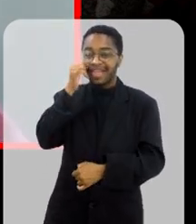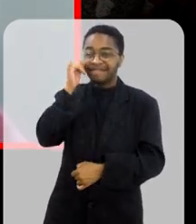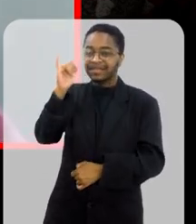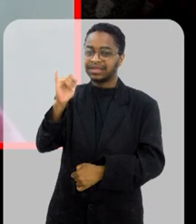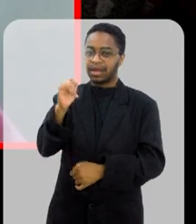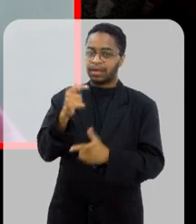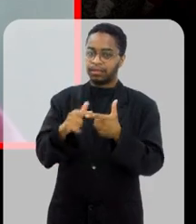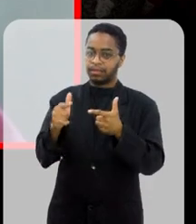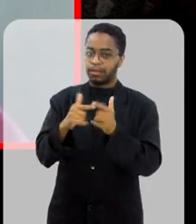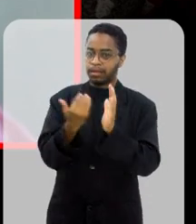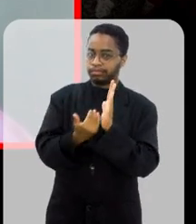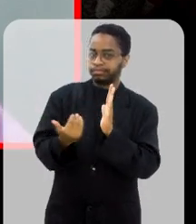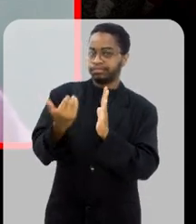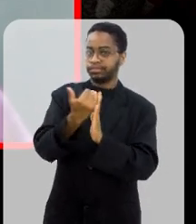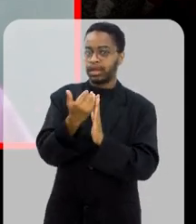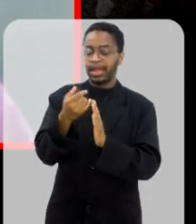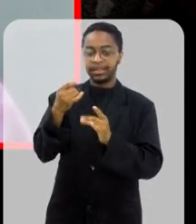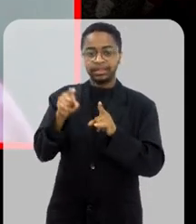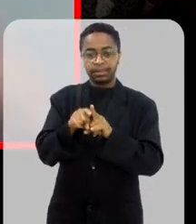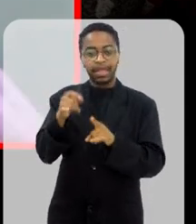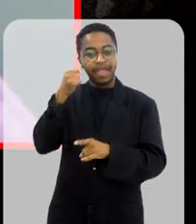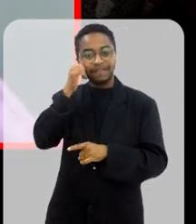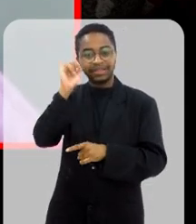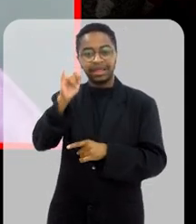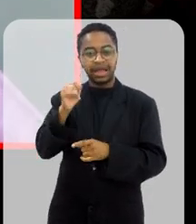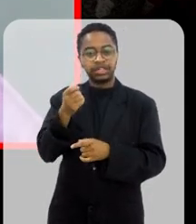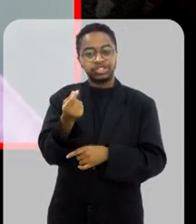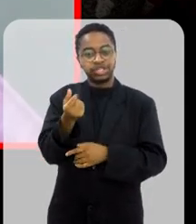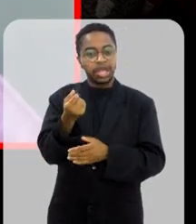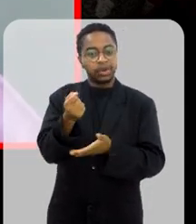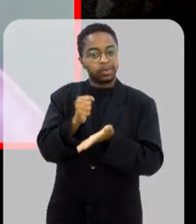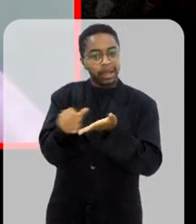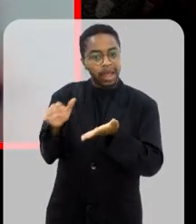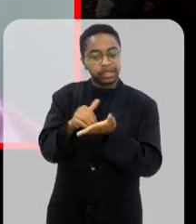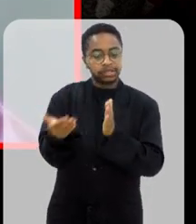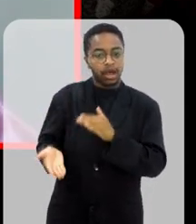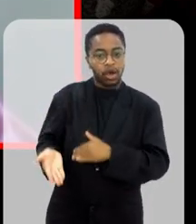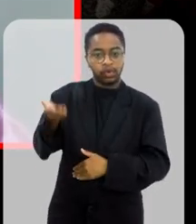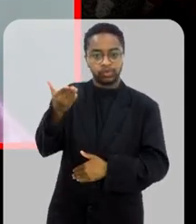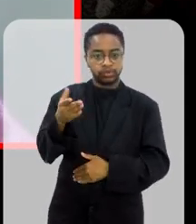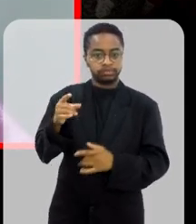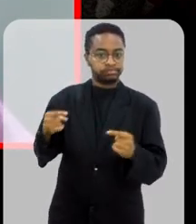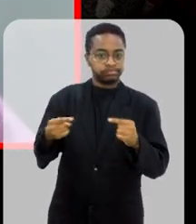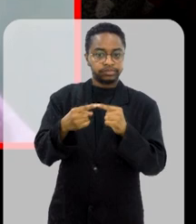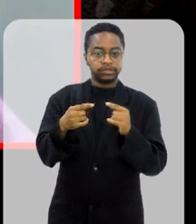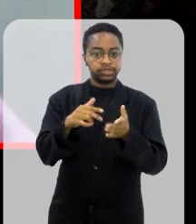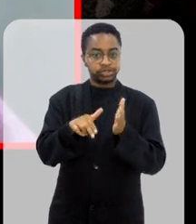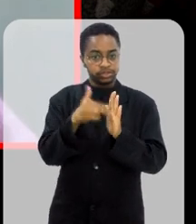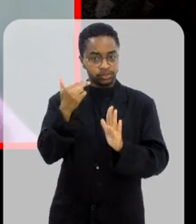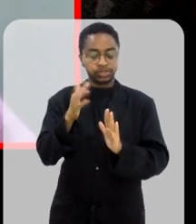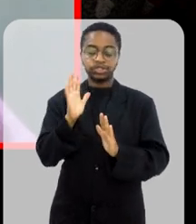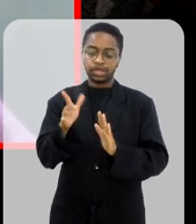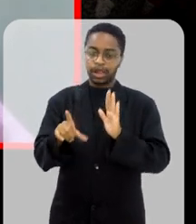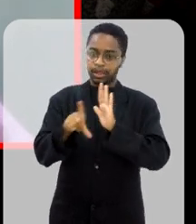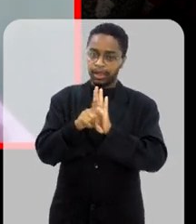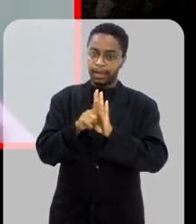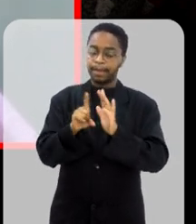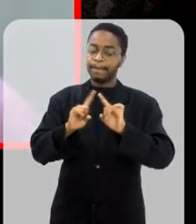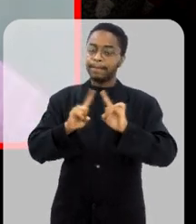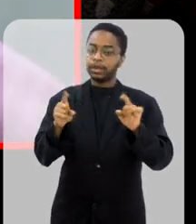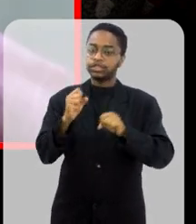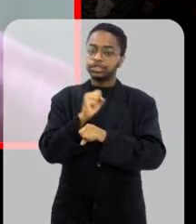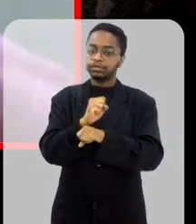é fazer a prevenção, para não chegar no custo alto de uma cirurgia. Já virou lei, estamos esperando o Estado